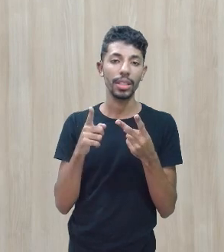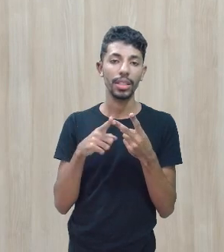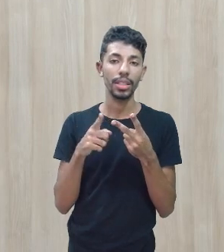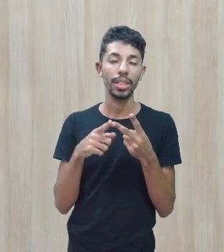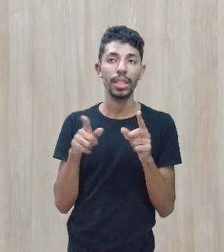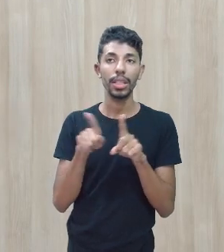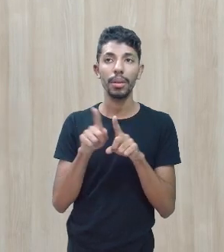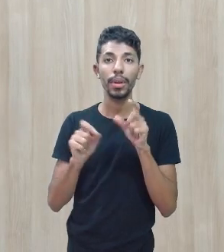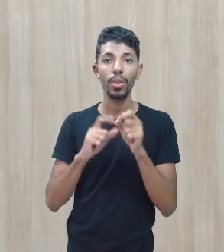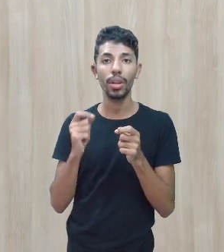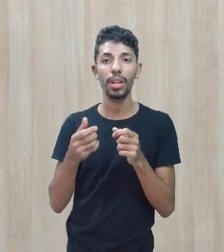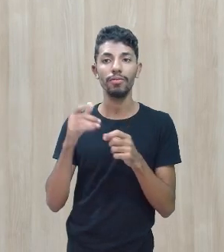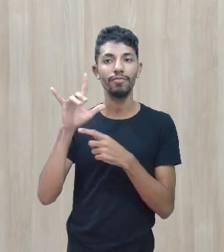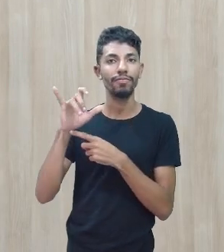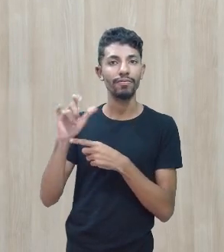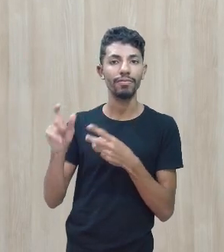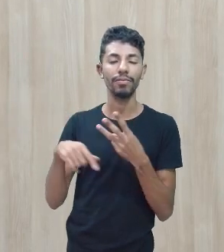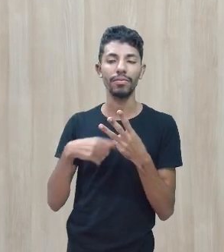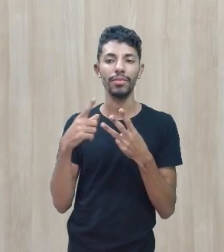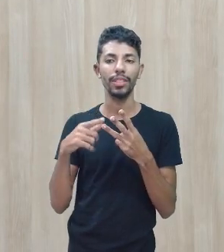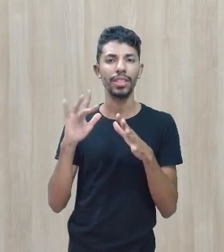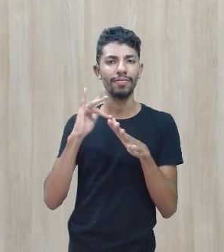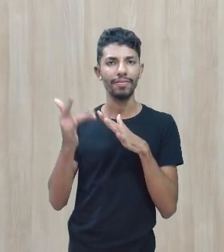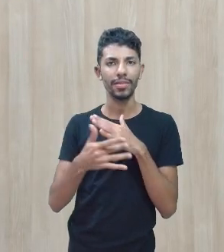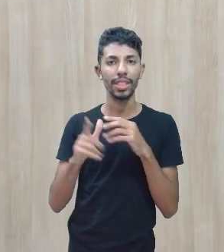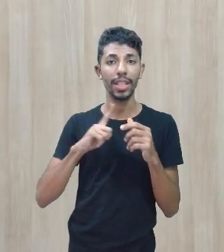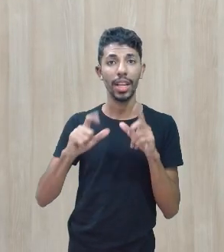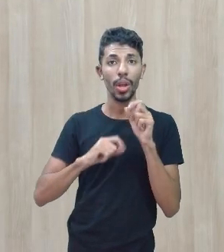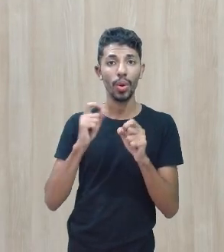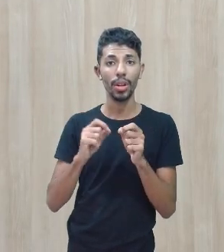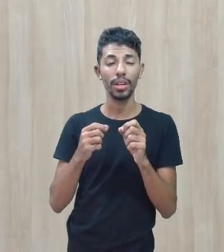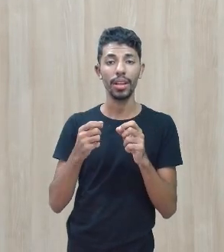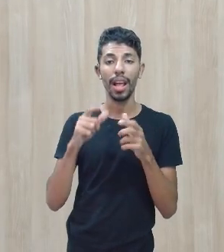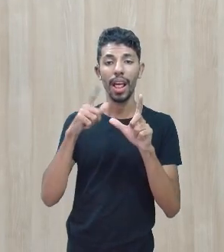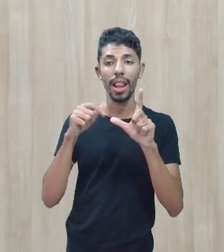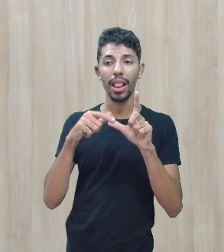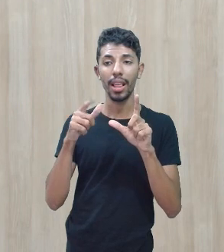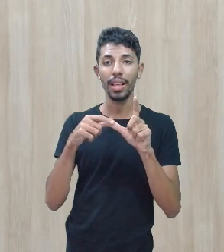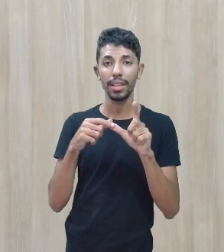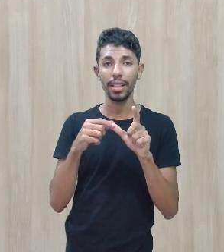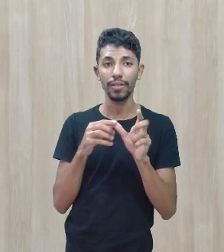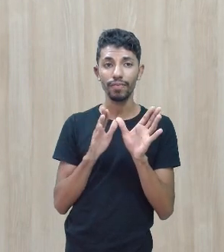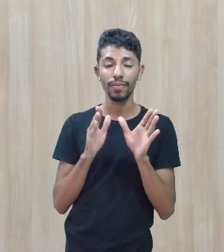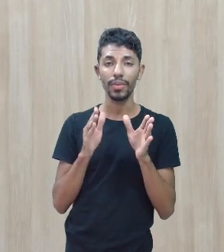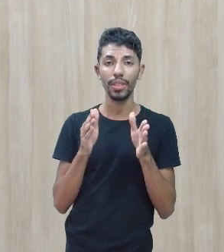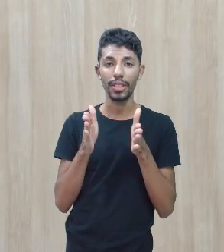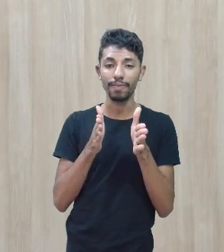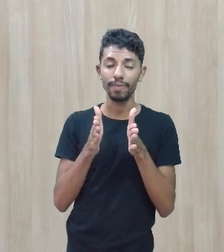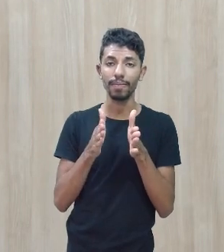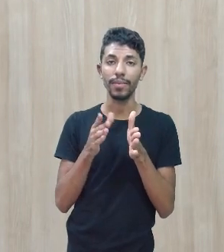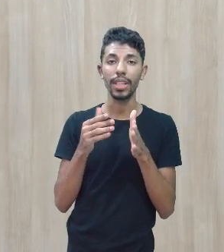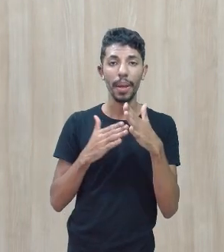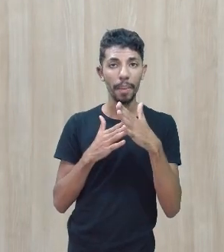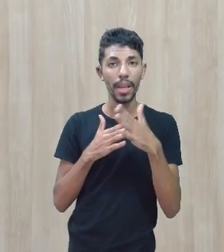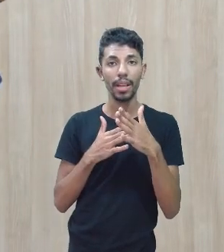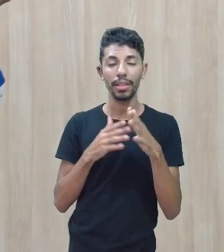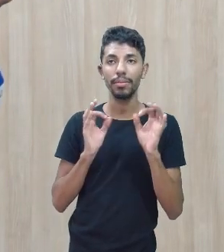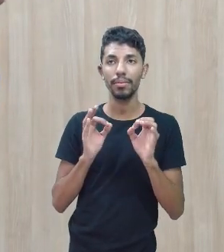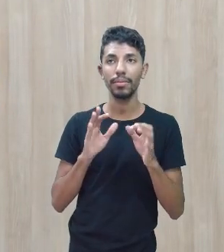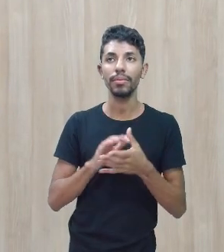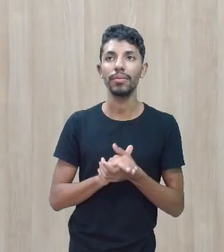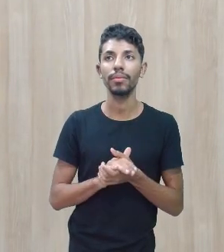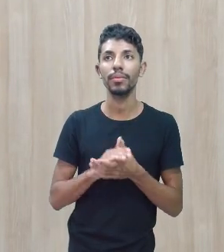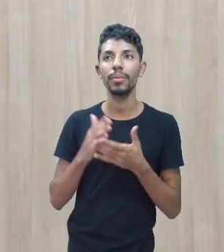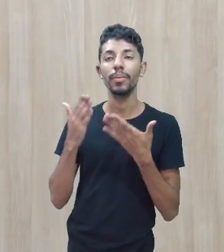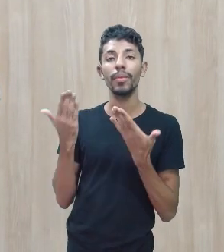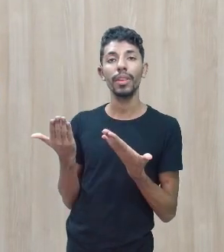Instagram, para as redes sociais. Tem um determinado espaço de caracteres para qualquer produção textual. No caso, existe o tal